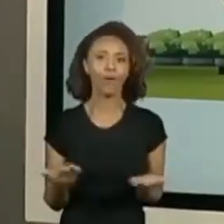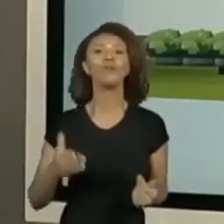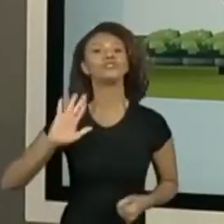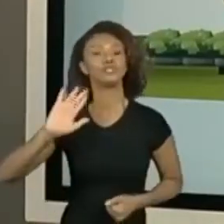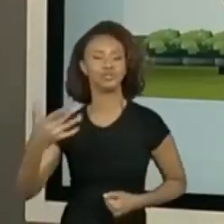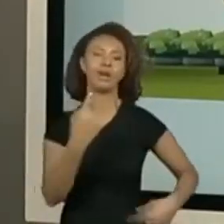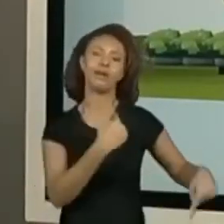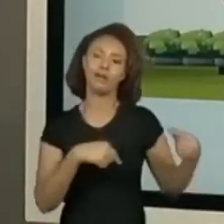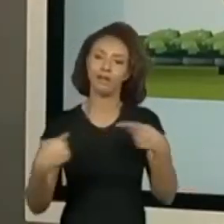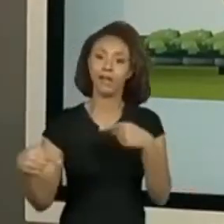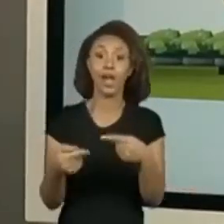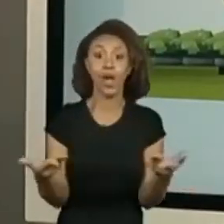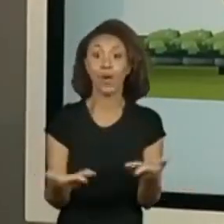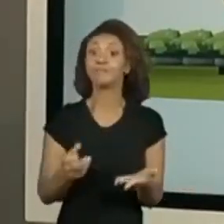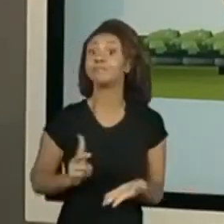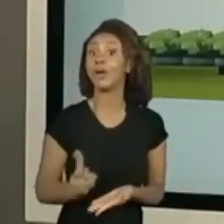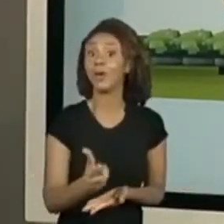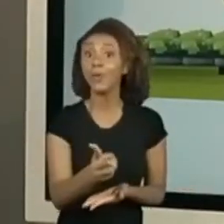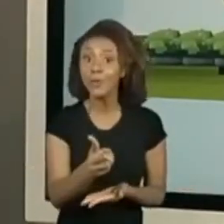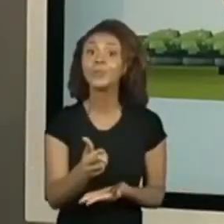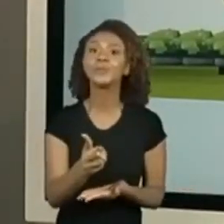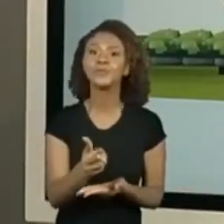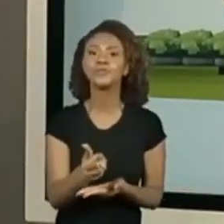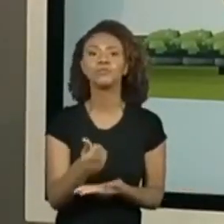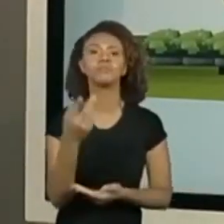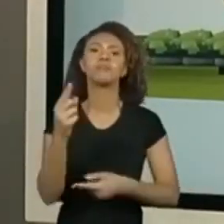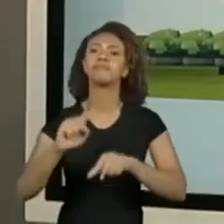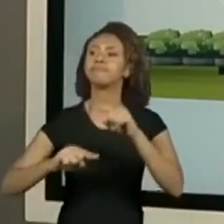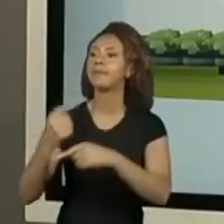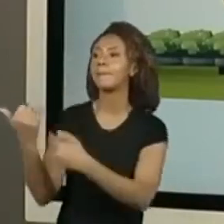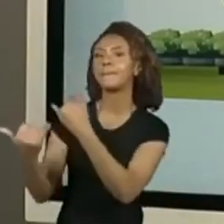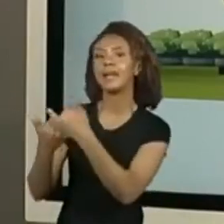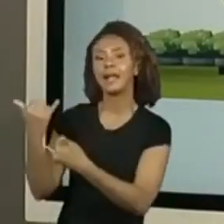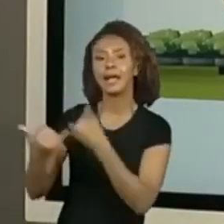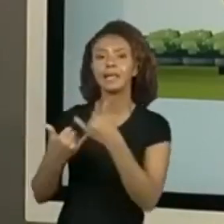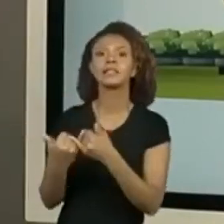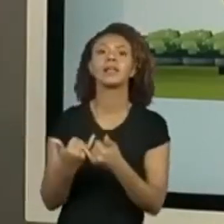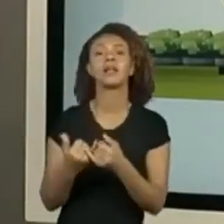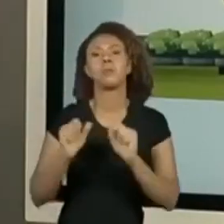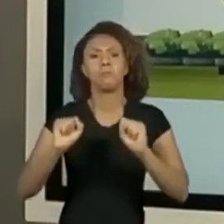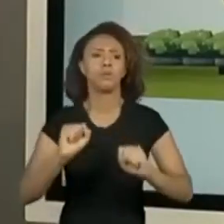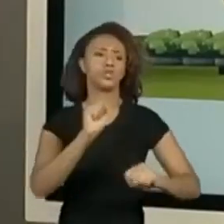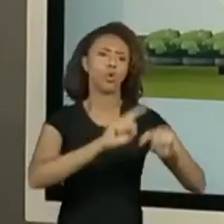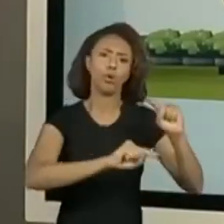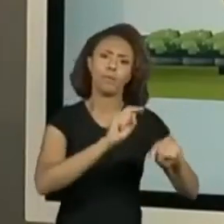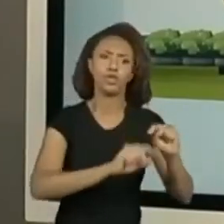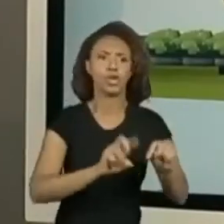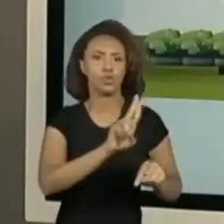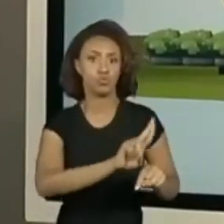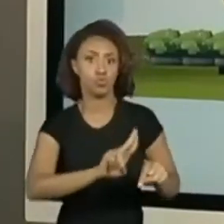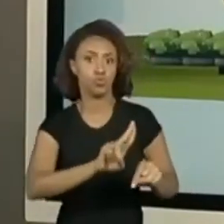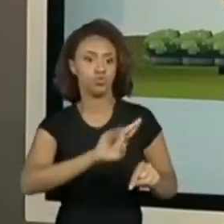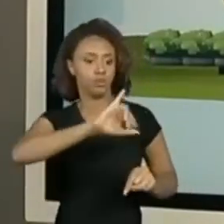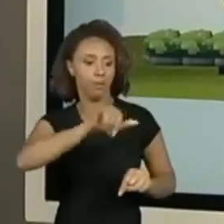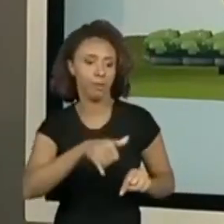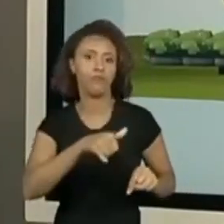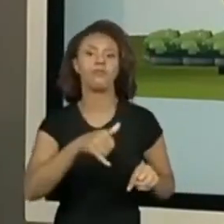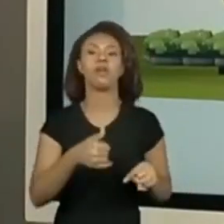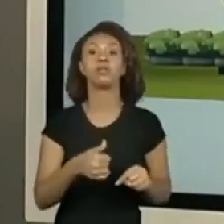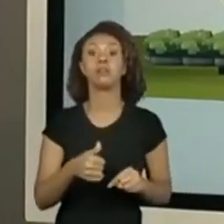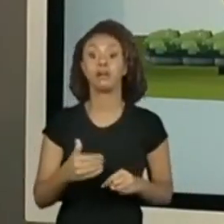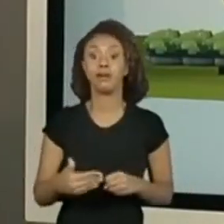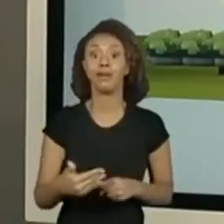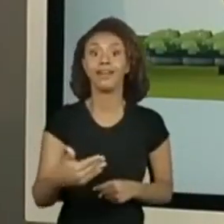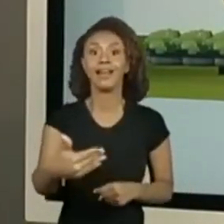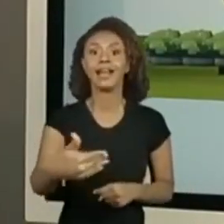pouquinho nessa aula falando das brincadeiras que podem ser preferidas nossas com o uso de objetos. E daqui a pouco, a gente